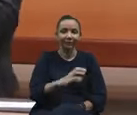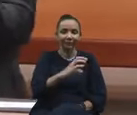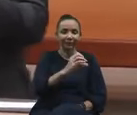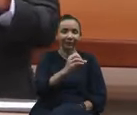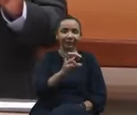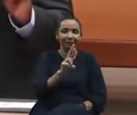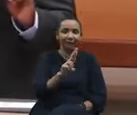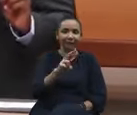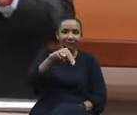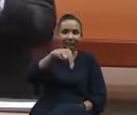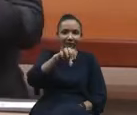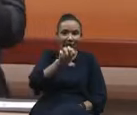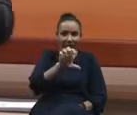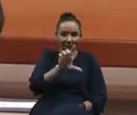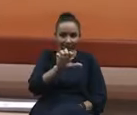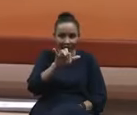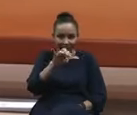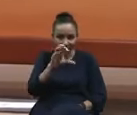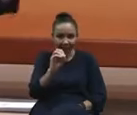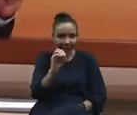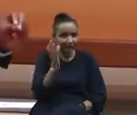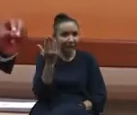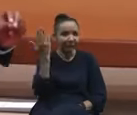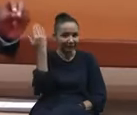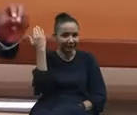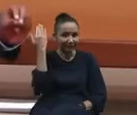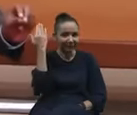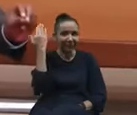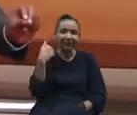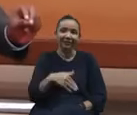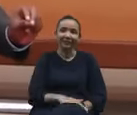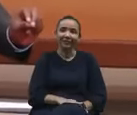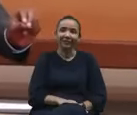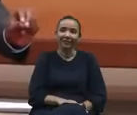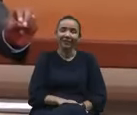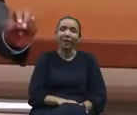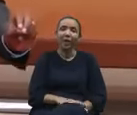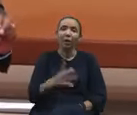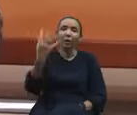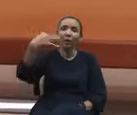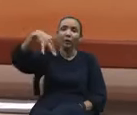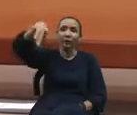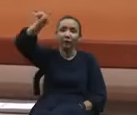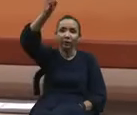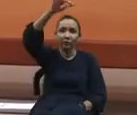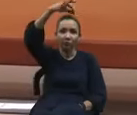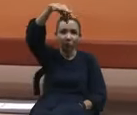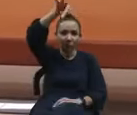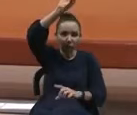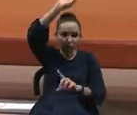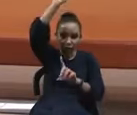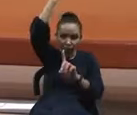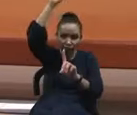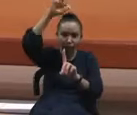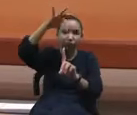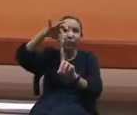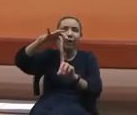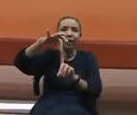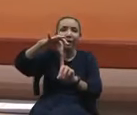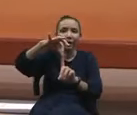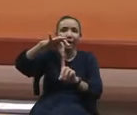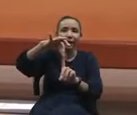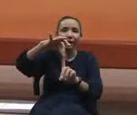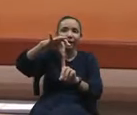línguas ele entendeu o mistério e ele diz quem sou eu para impedir o